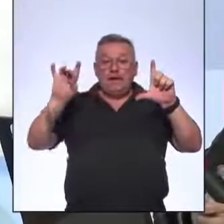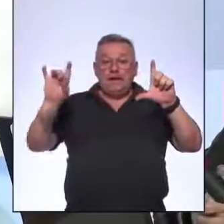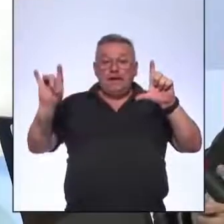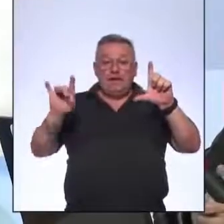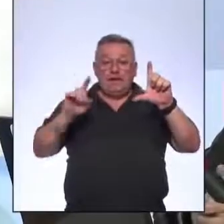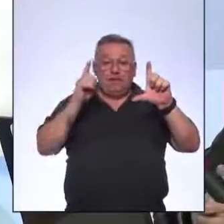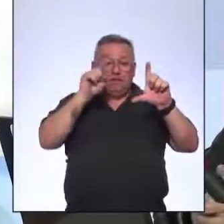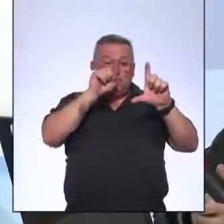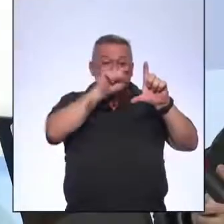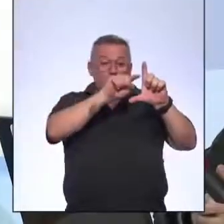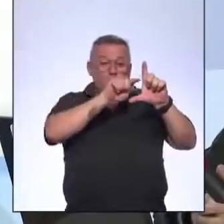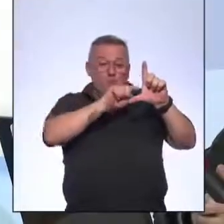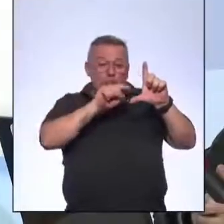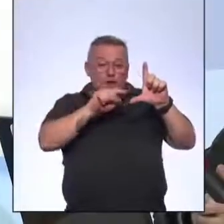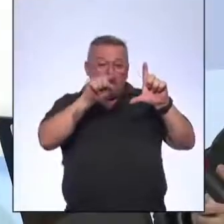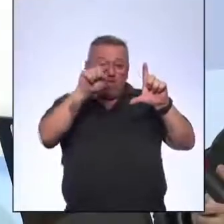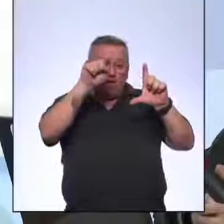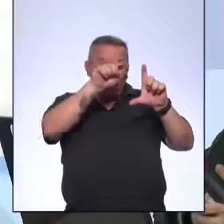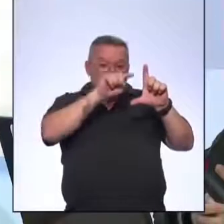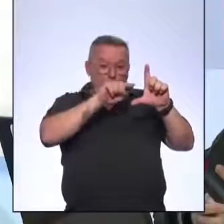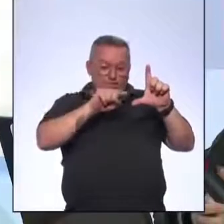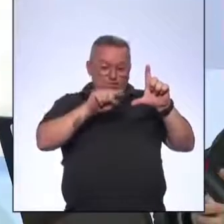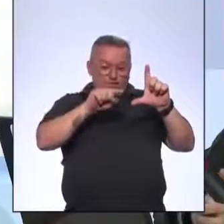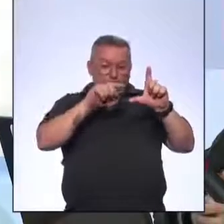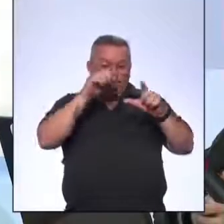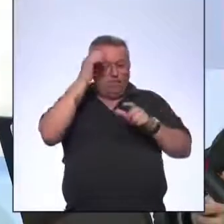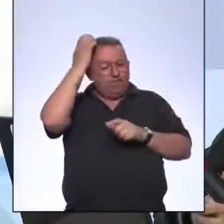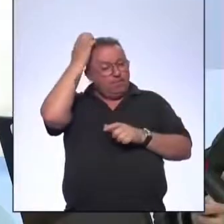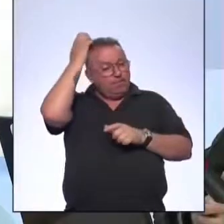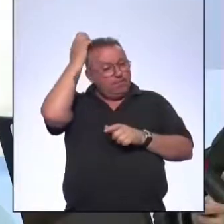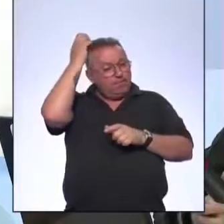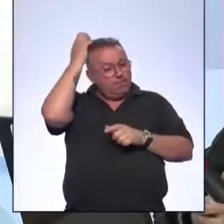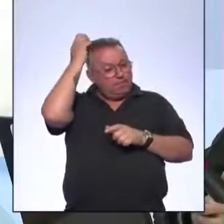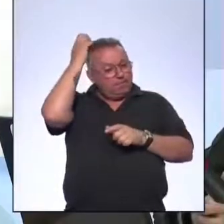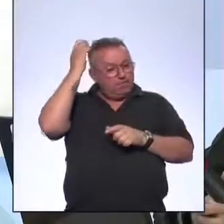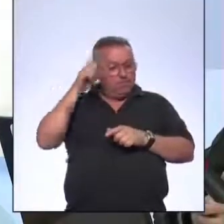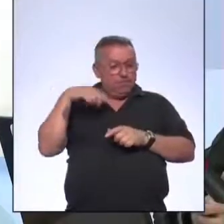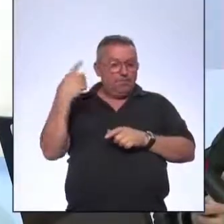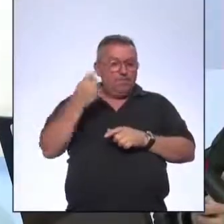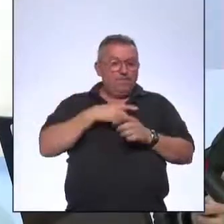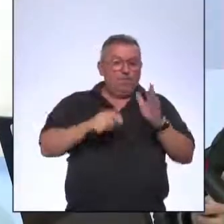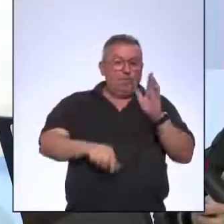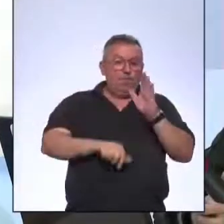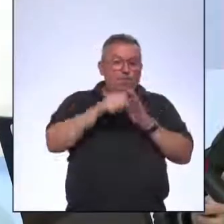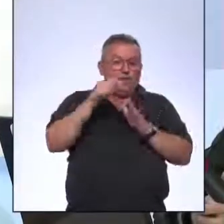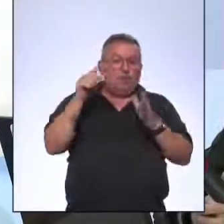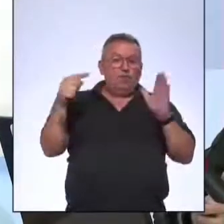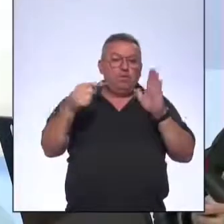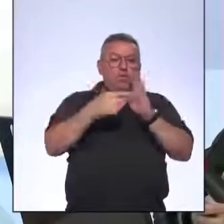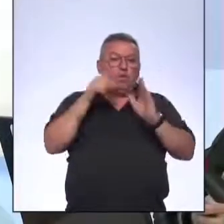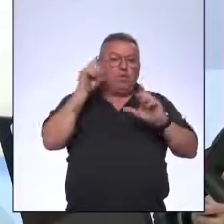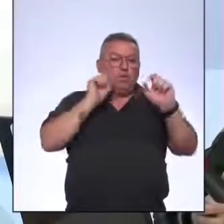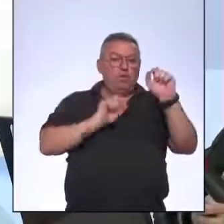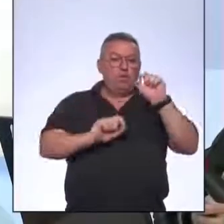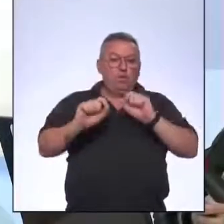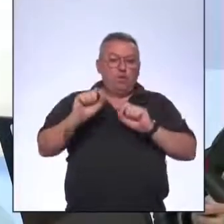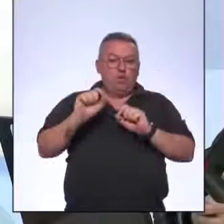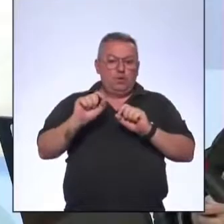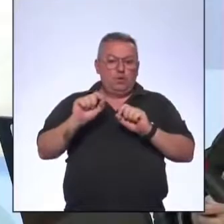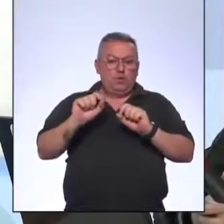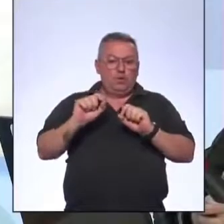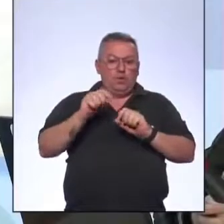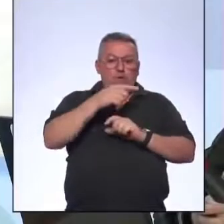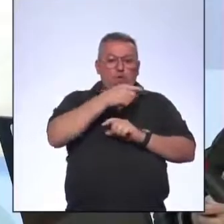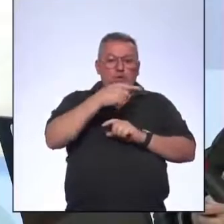um desses pontos no nosso para tão o nosso primeiro. ou